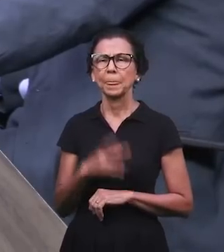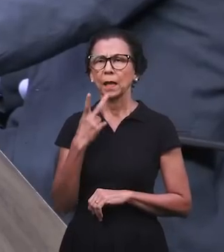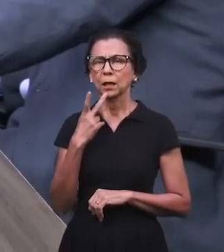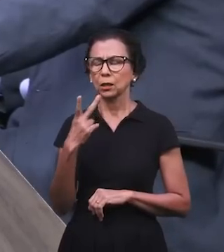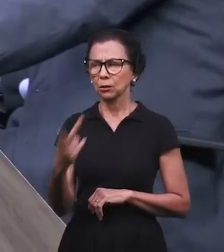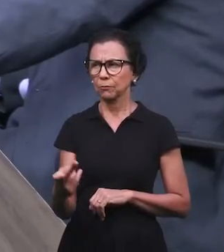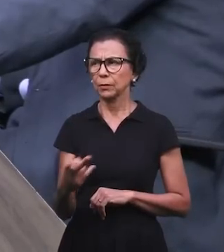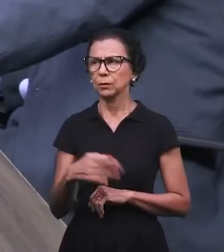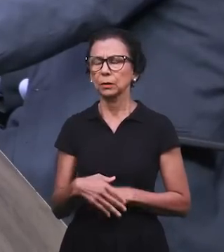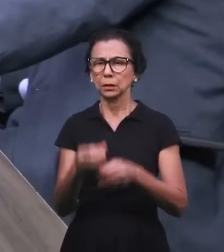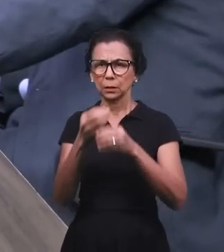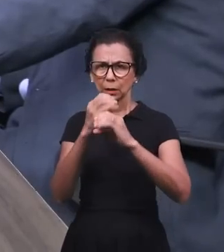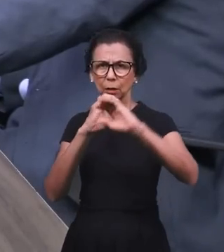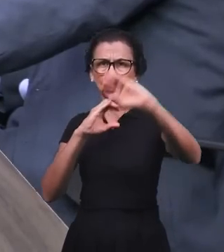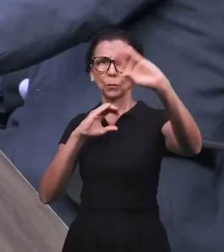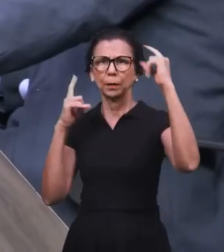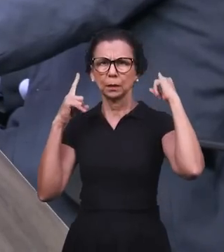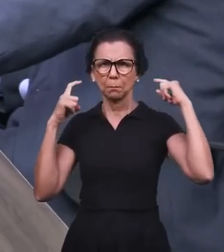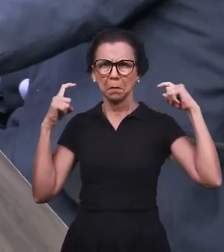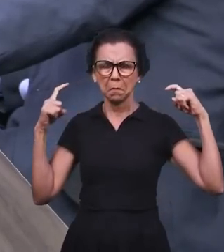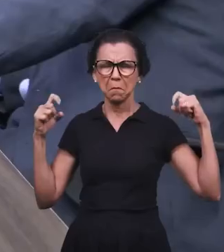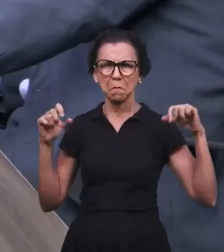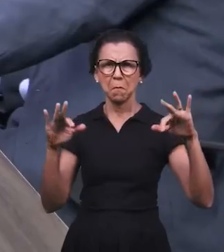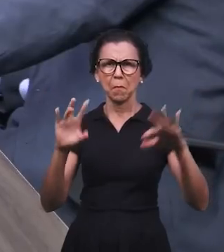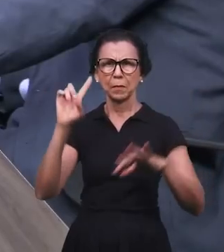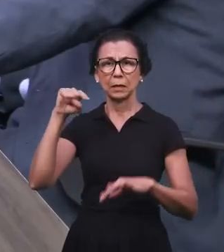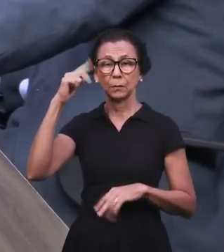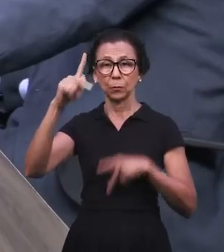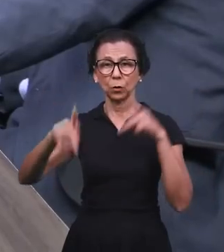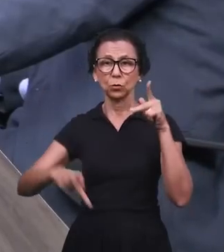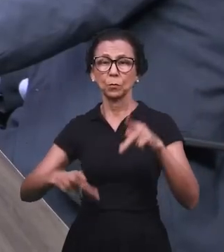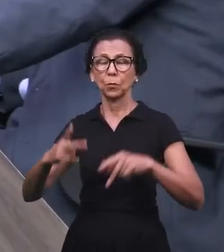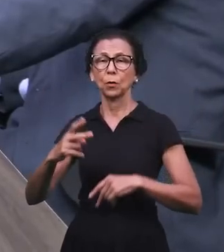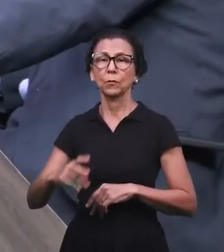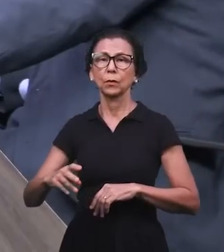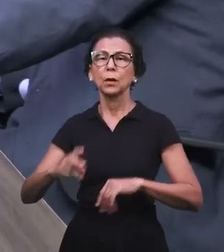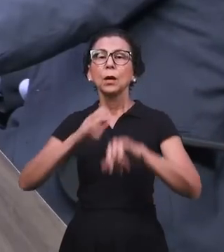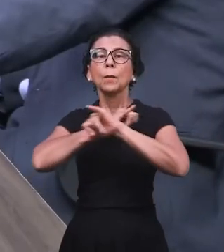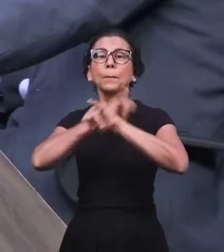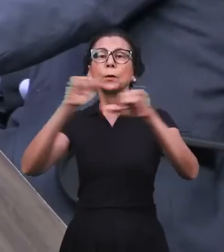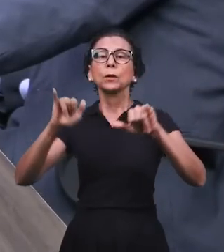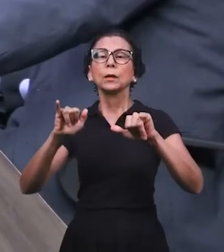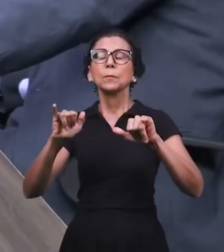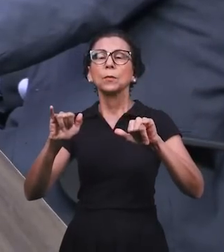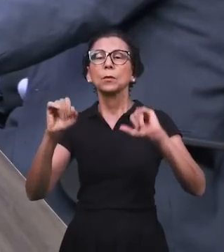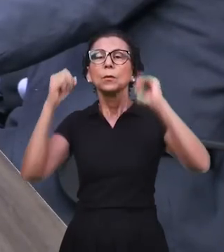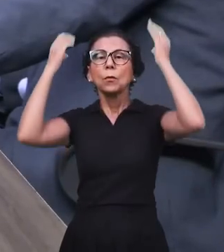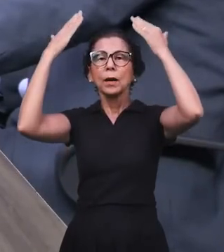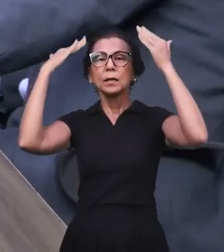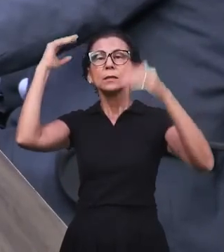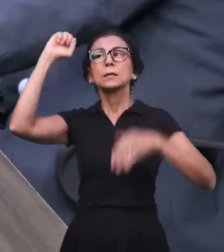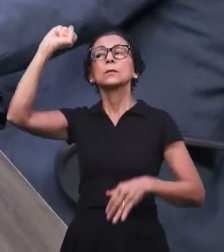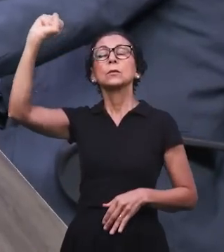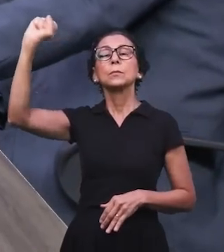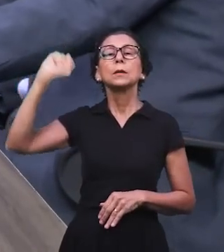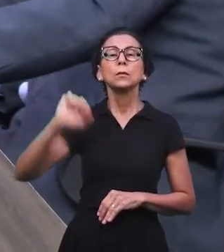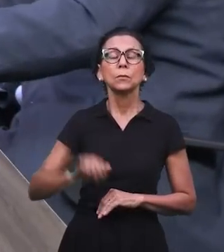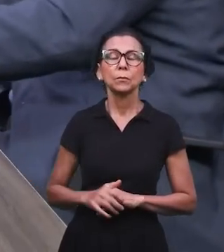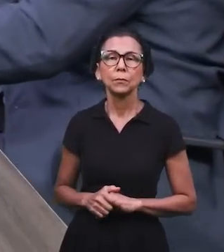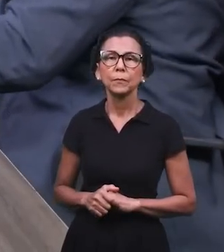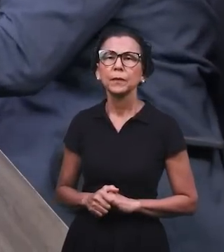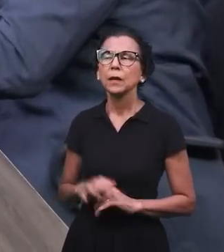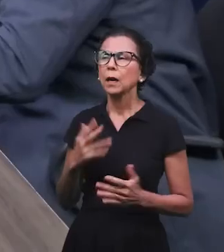rei Salomão. Eu queria que o senhor desse uma explicação, porque nesse momento aí a terra retiniu ali, não é isso? Tem até um texto que fala isso, né, pastor?